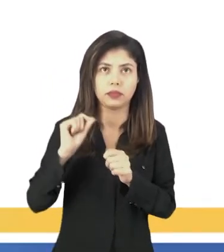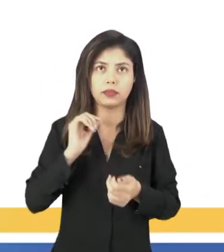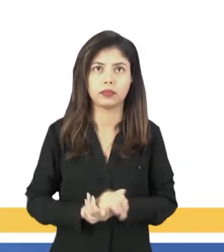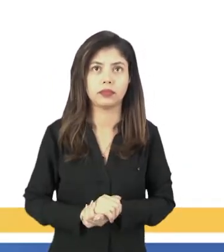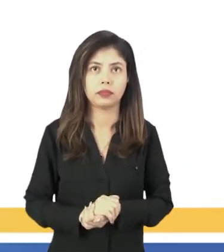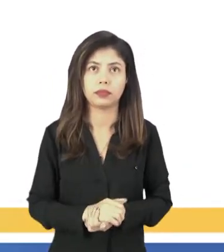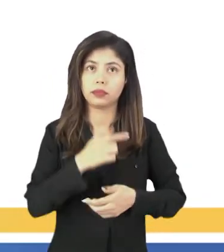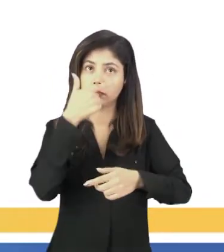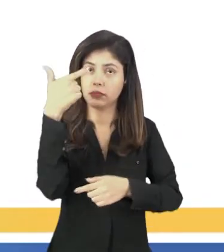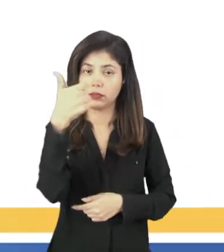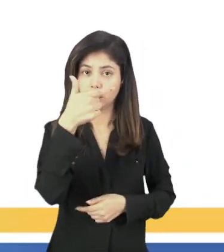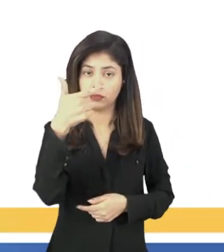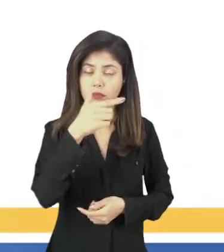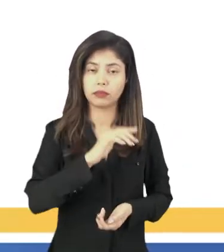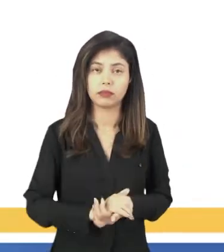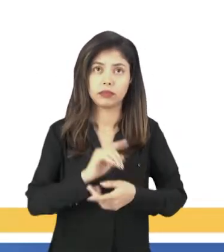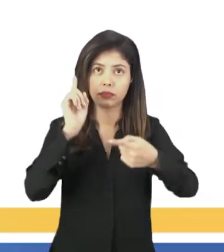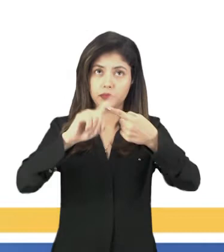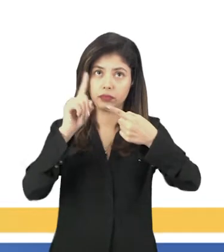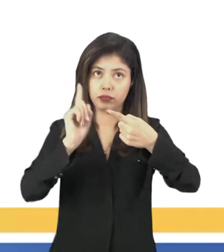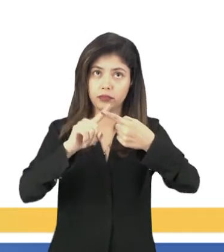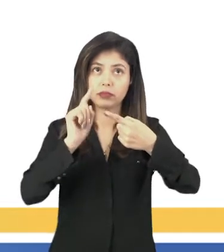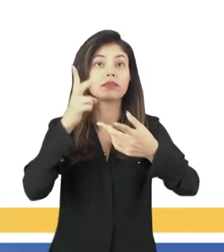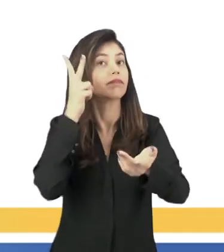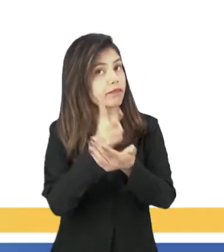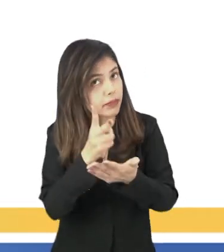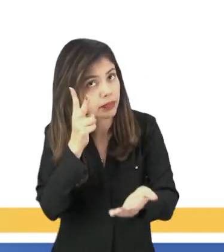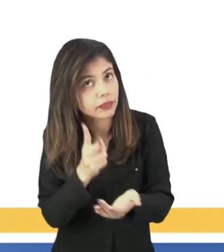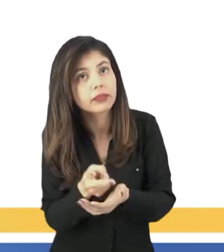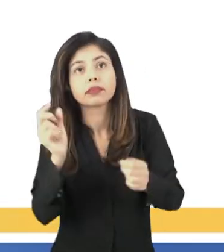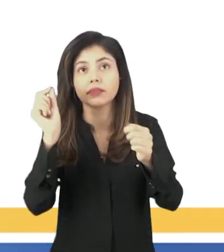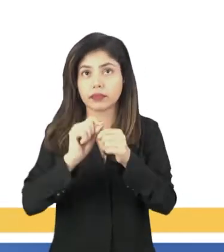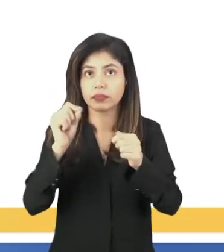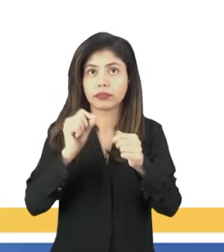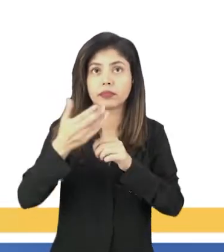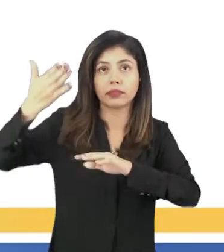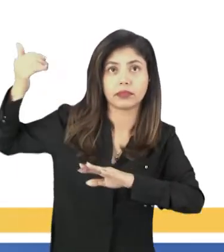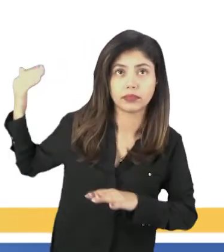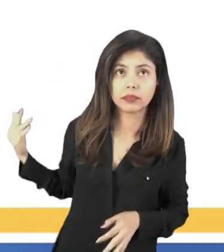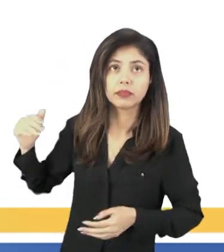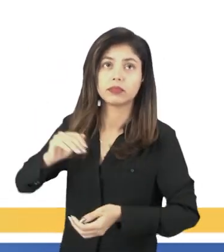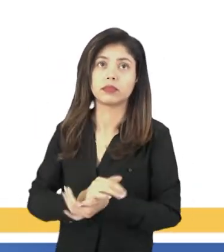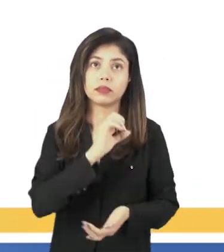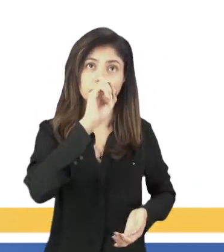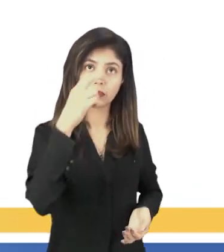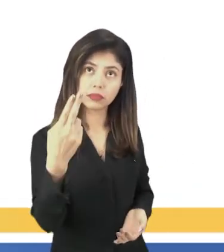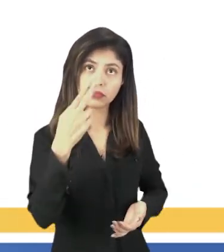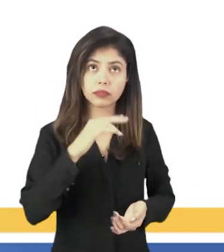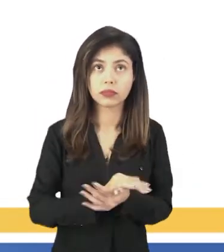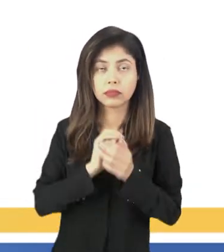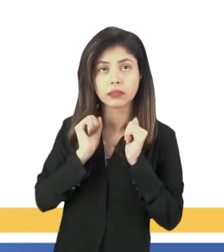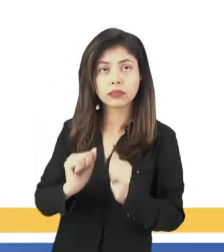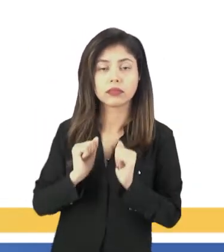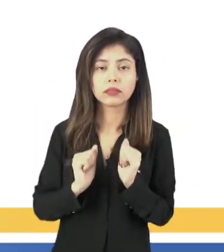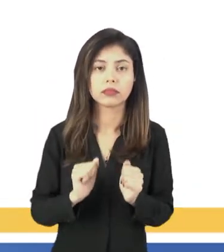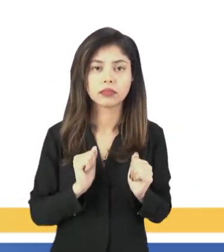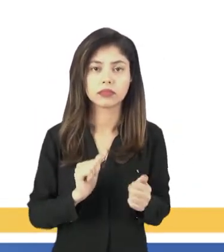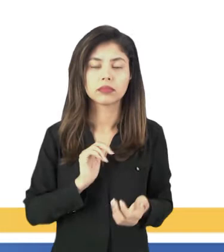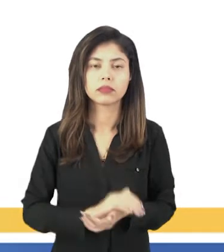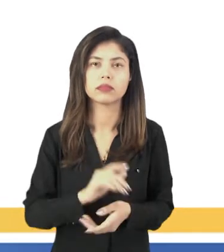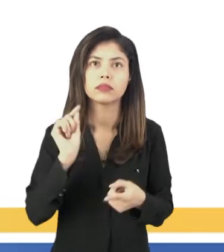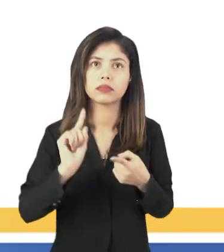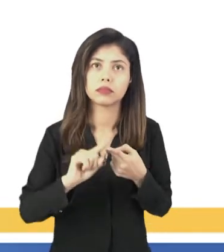de duas eu posso fazer dessa mesma forma que nós fizemos esse anterior ou eu posso pegar